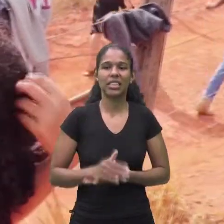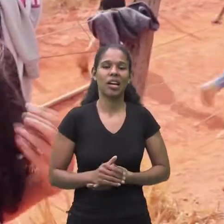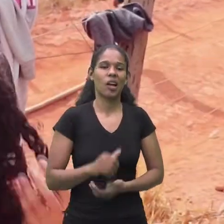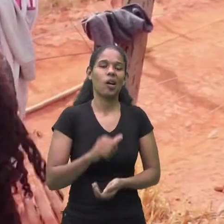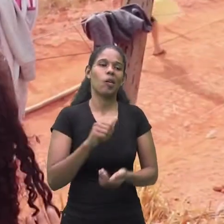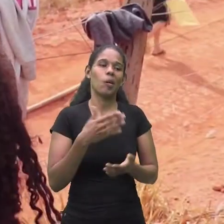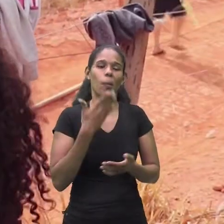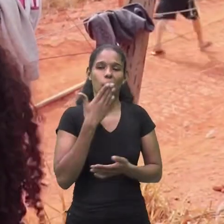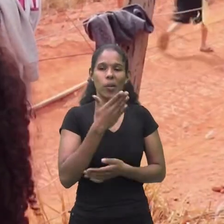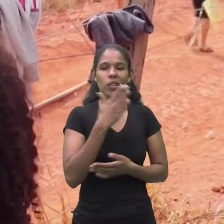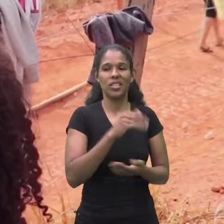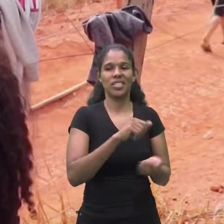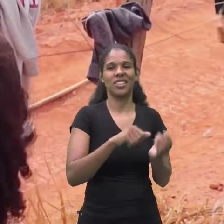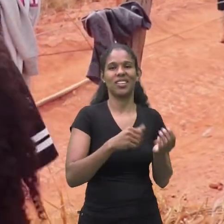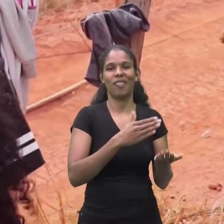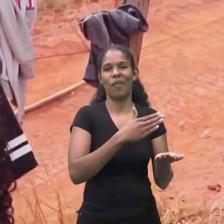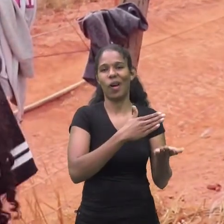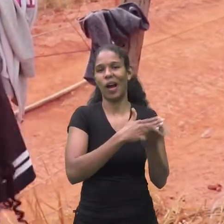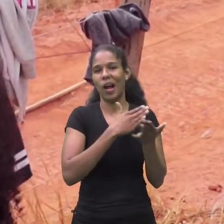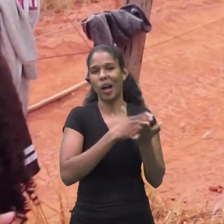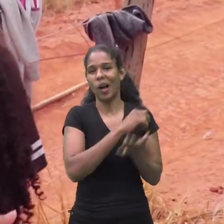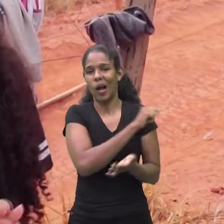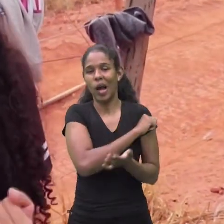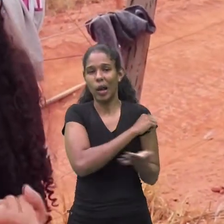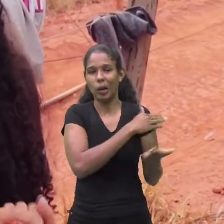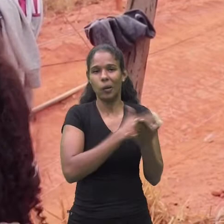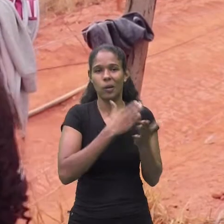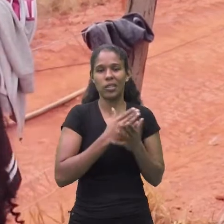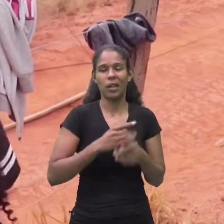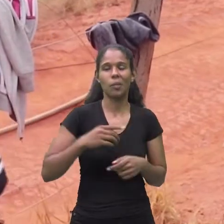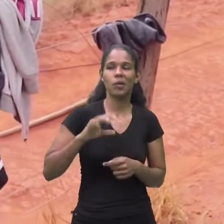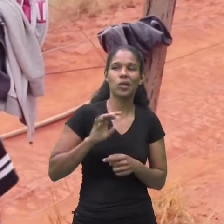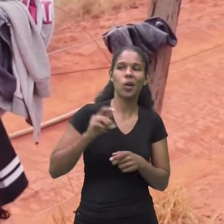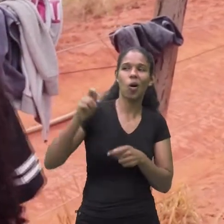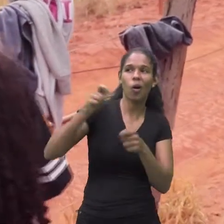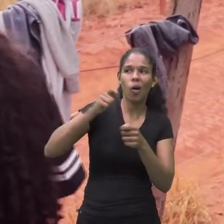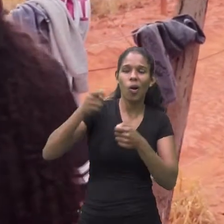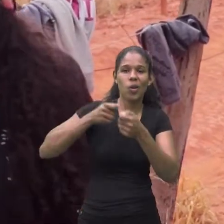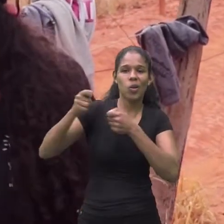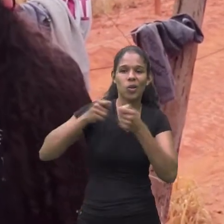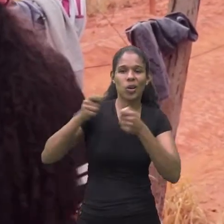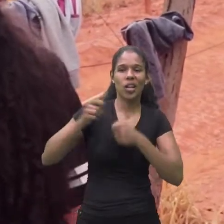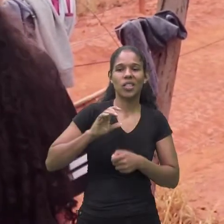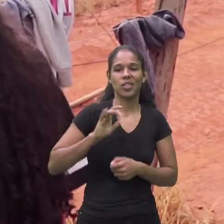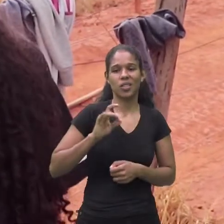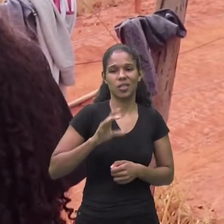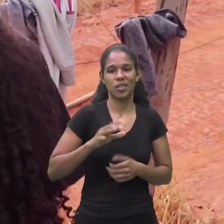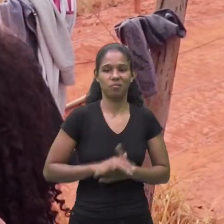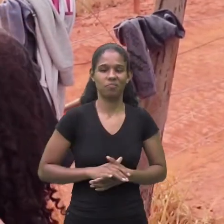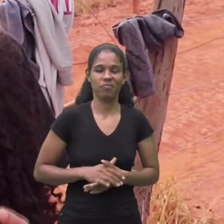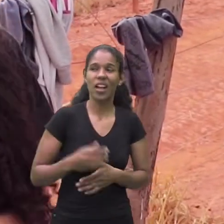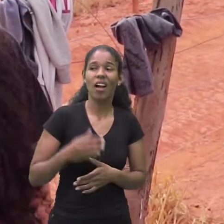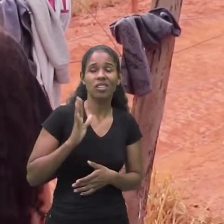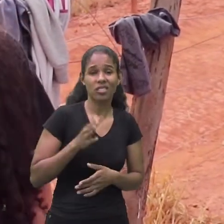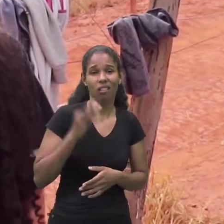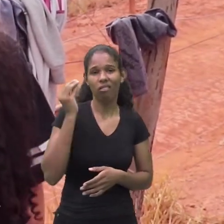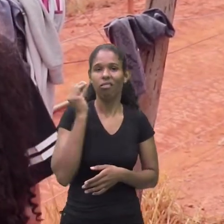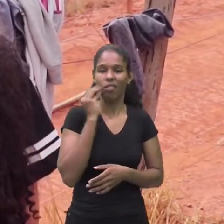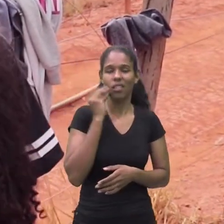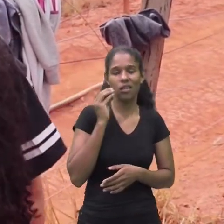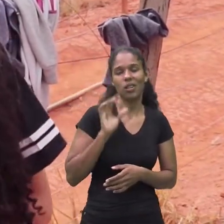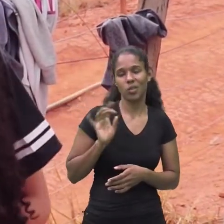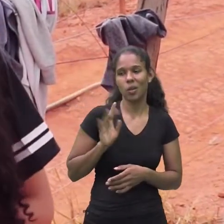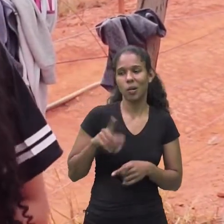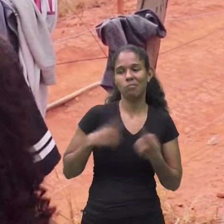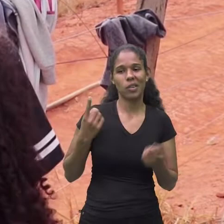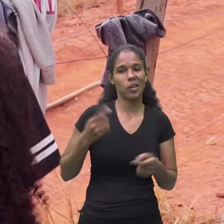soltar pra mim só, fazer assim. Legal. Você já tentou? Já tentou? Já. Tentei, mas não deu certo. Não deu certo, então?